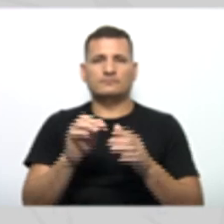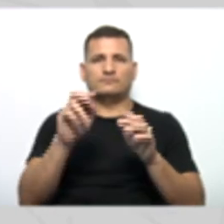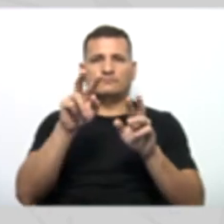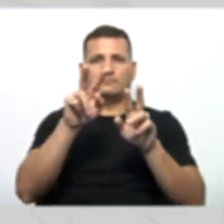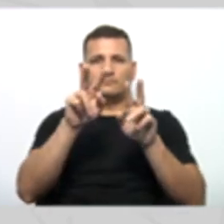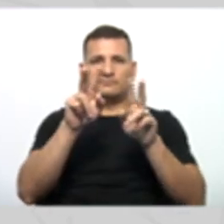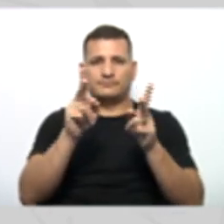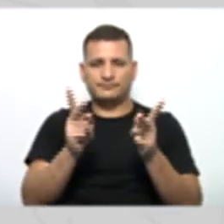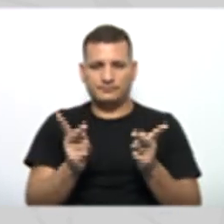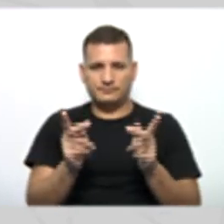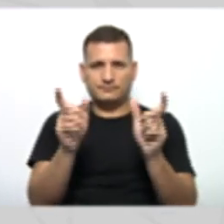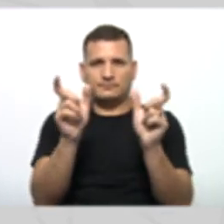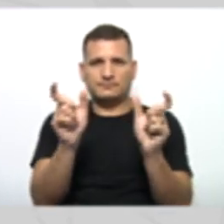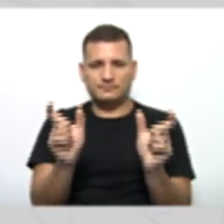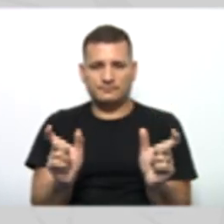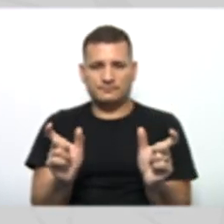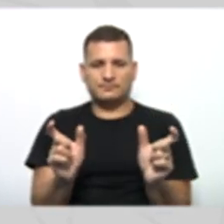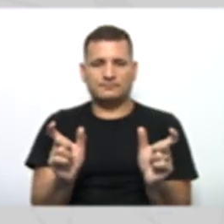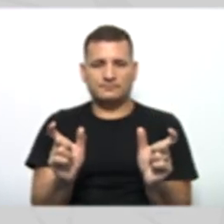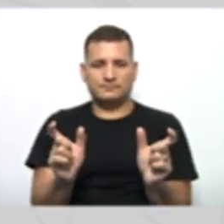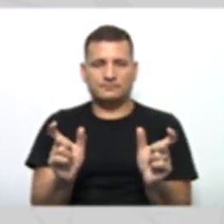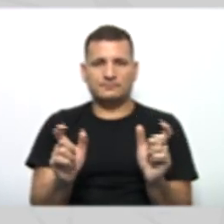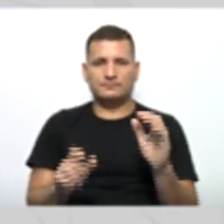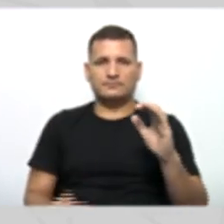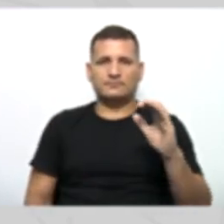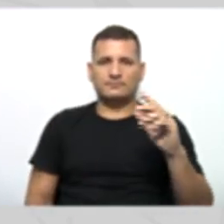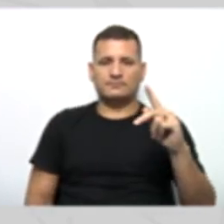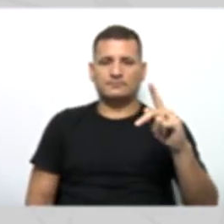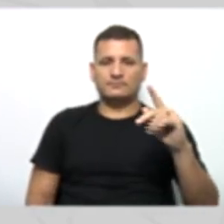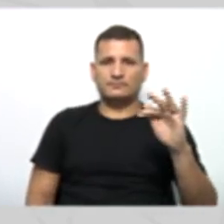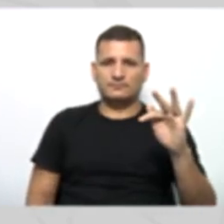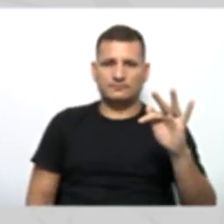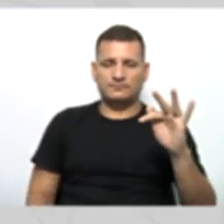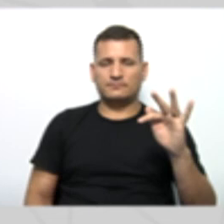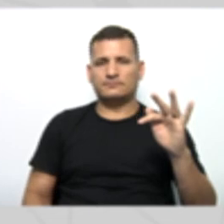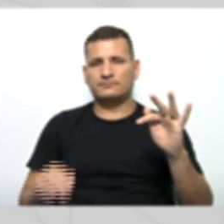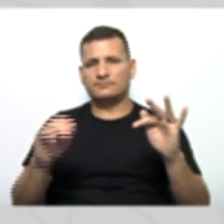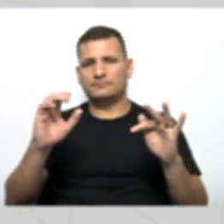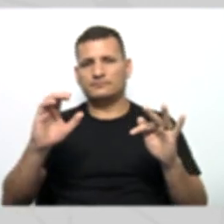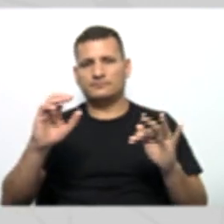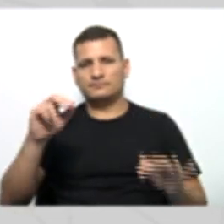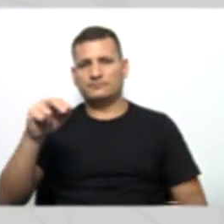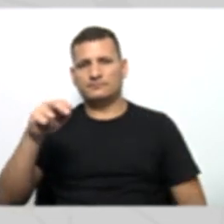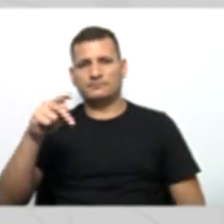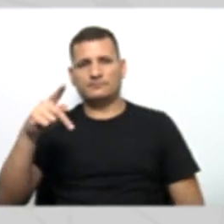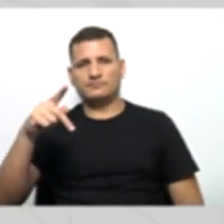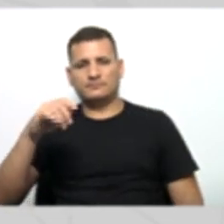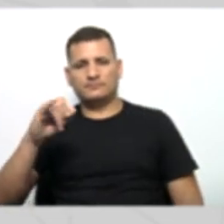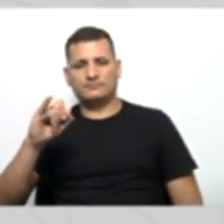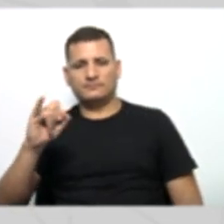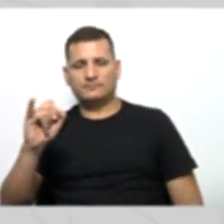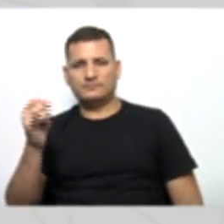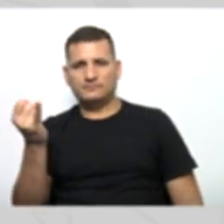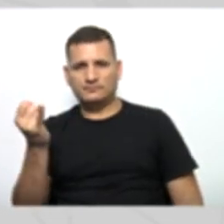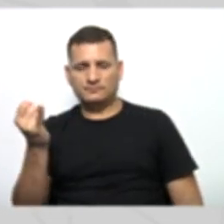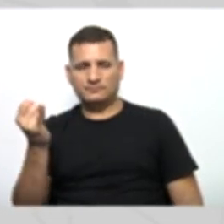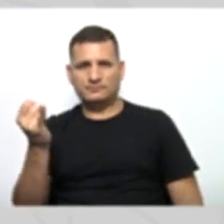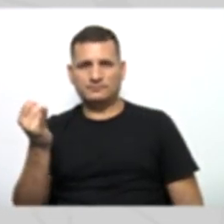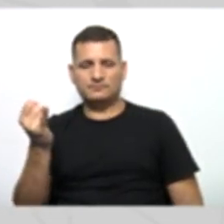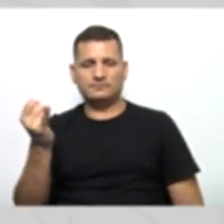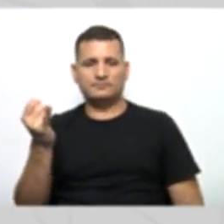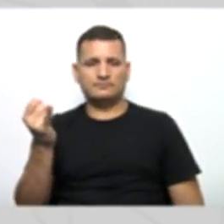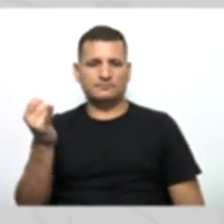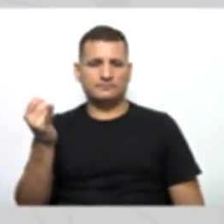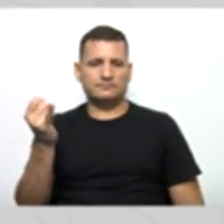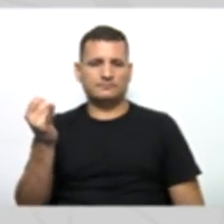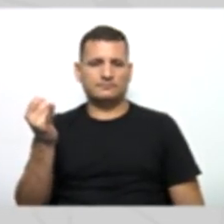herdado? Pessoa física e pessoa jurídica, elas têm nome, têm endereço, têm telefone. Posso